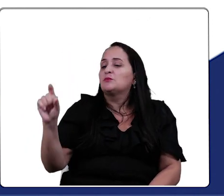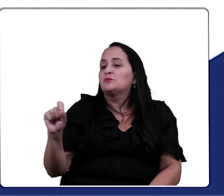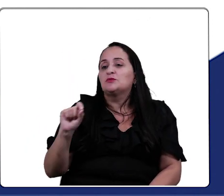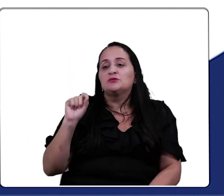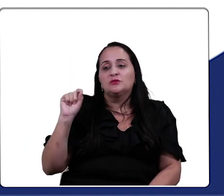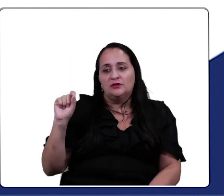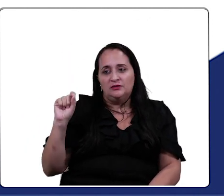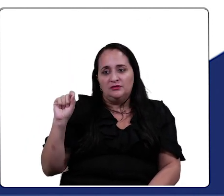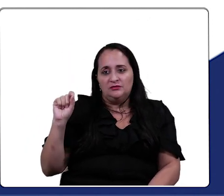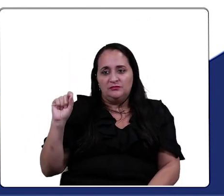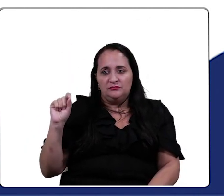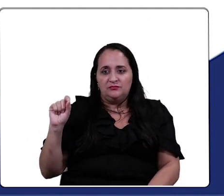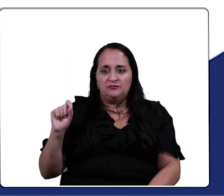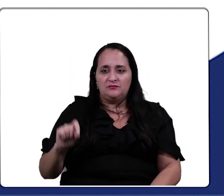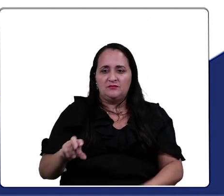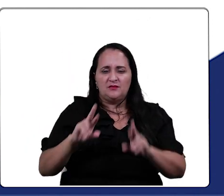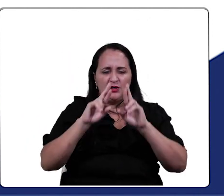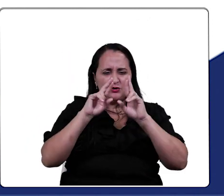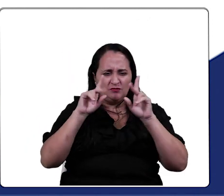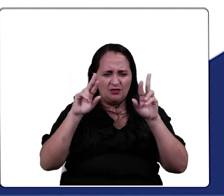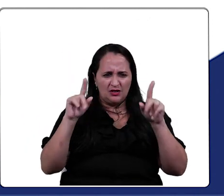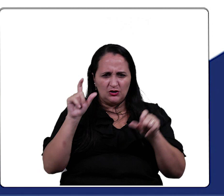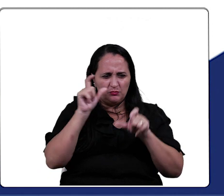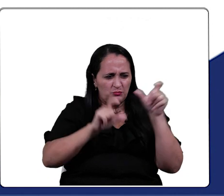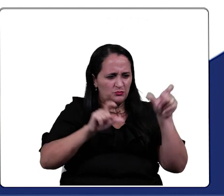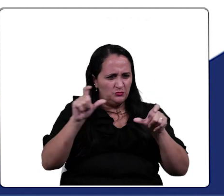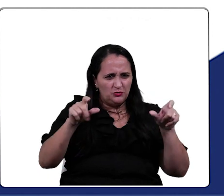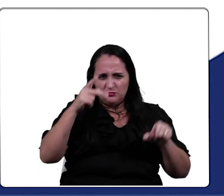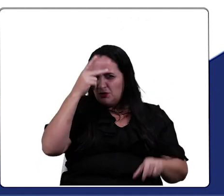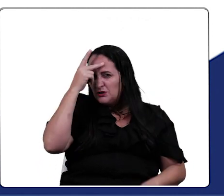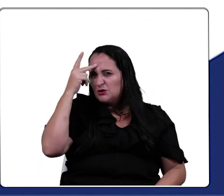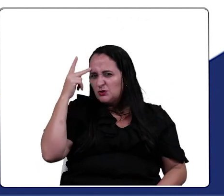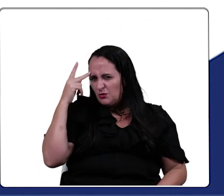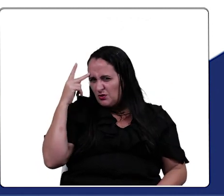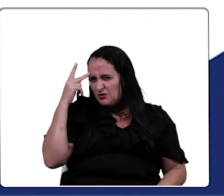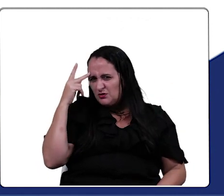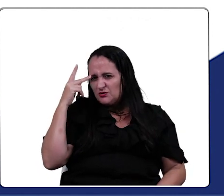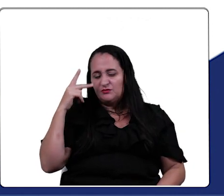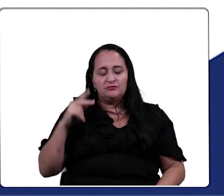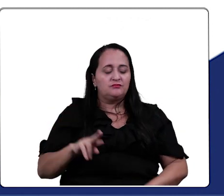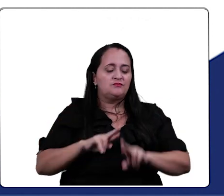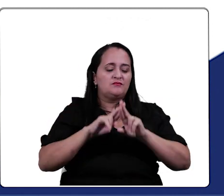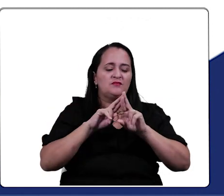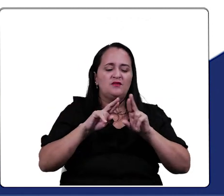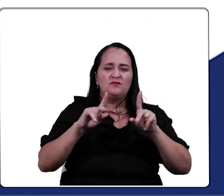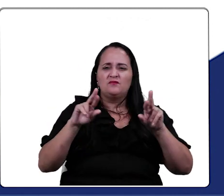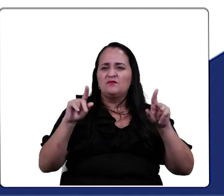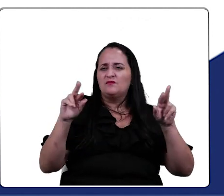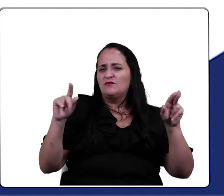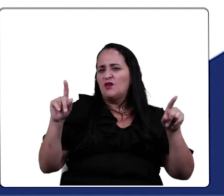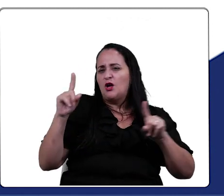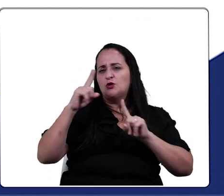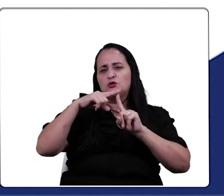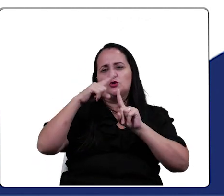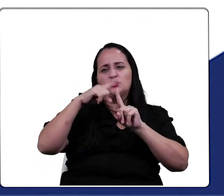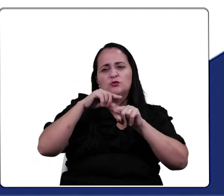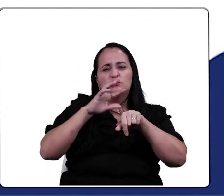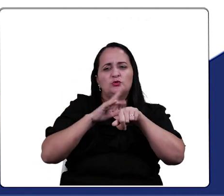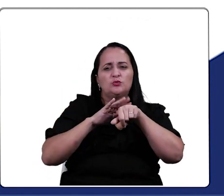principalmente sobre diferentes tipos de pessoas, vários tipos de doenças